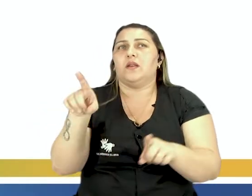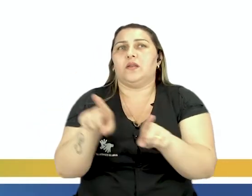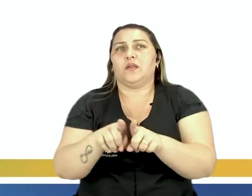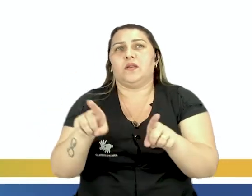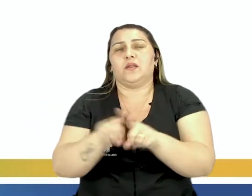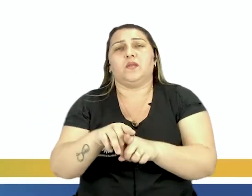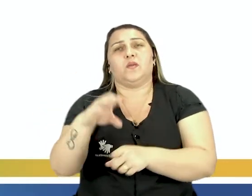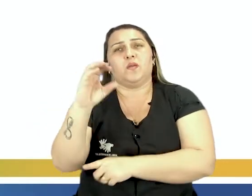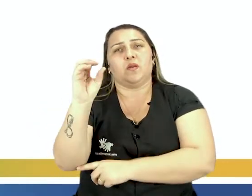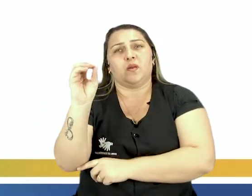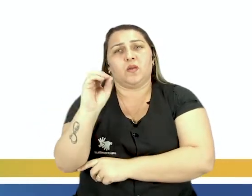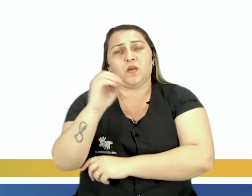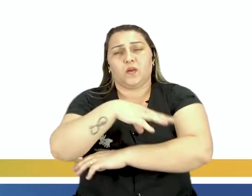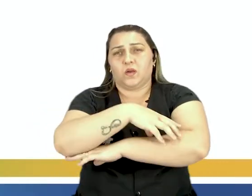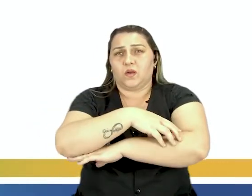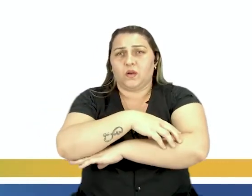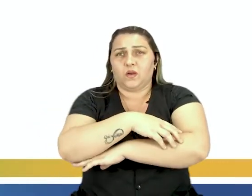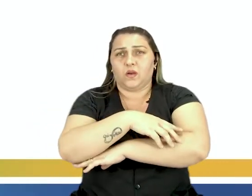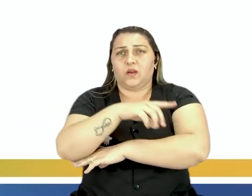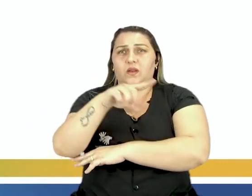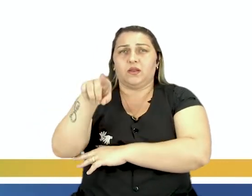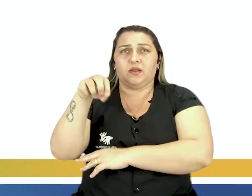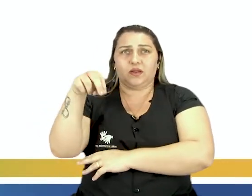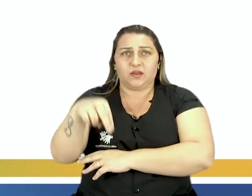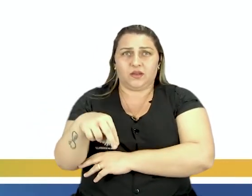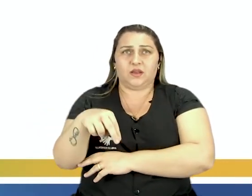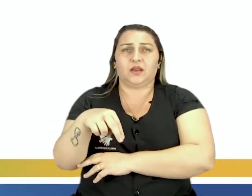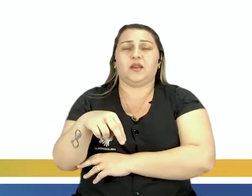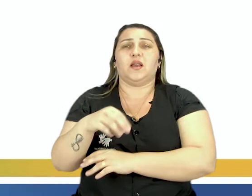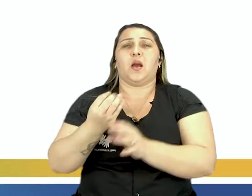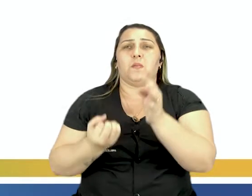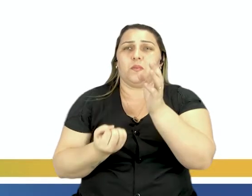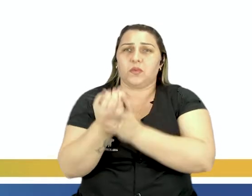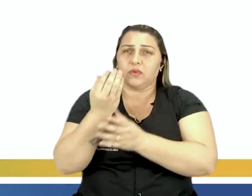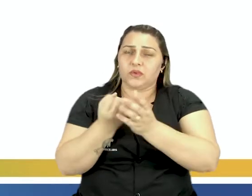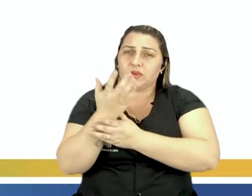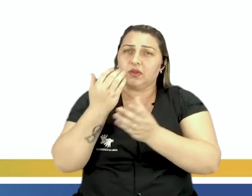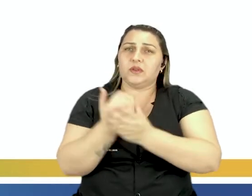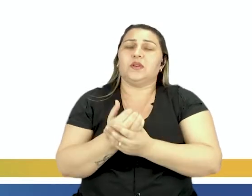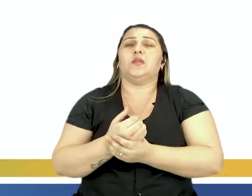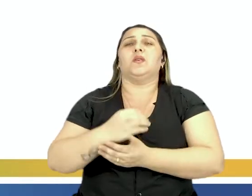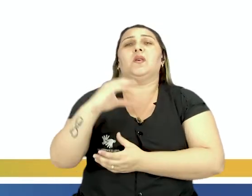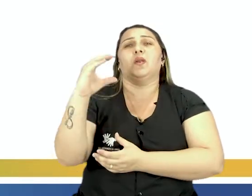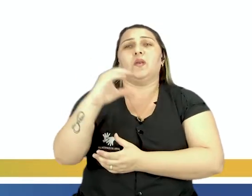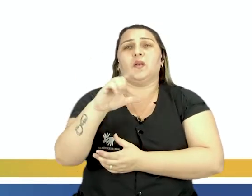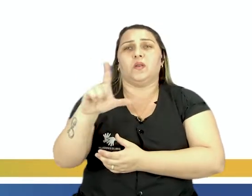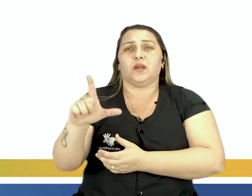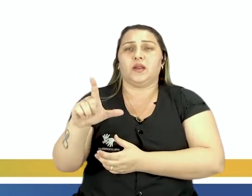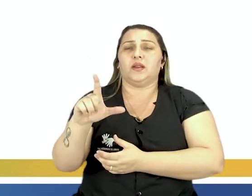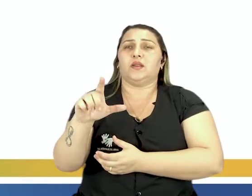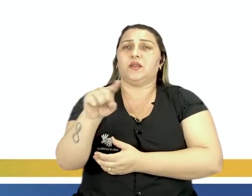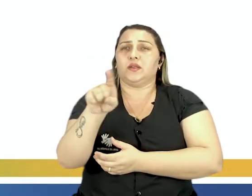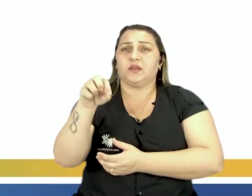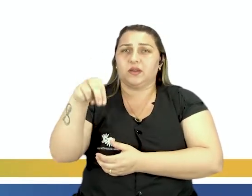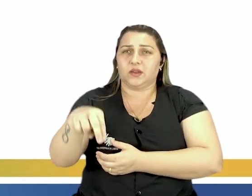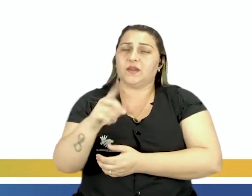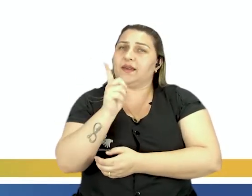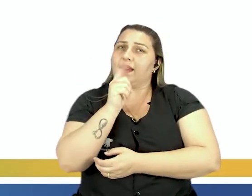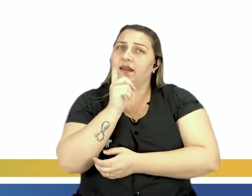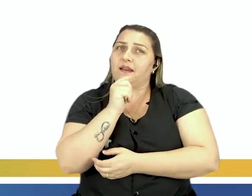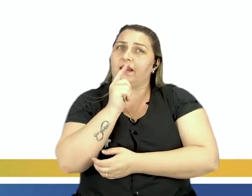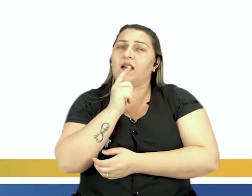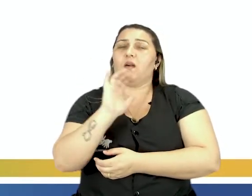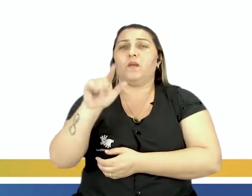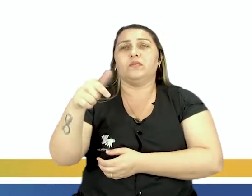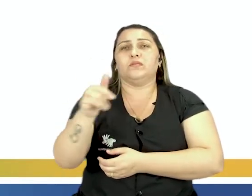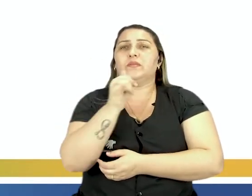zinco, reagindo com o ácido clorídrico, produzindo cloreto de zinco e água. Outro exemplo